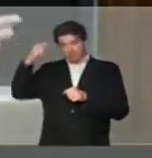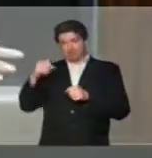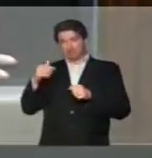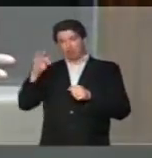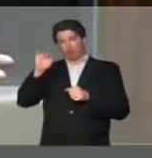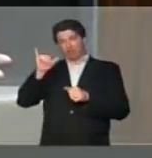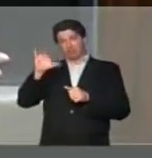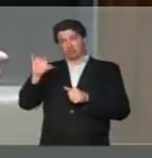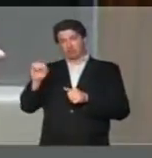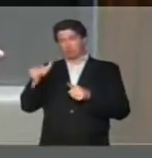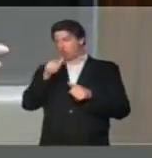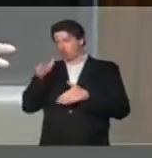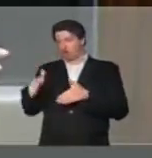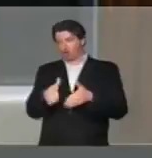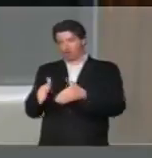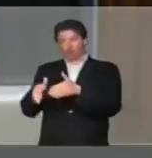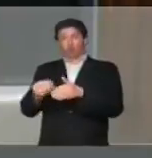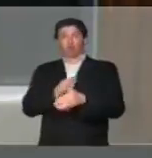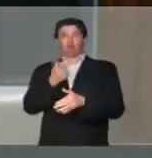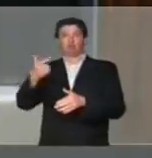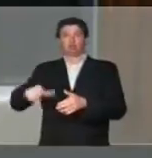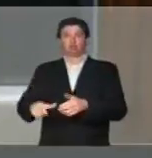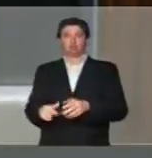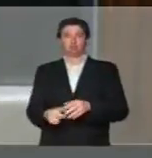volte a viver. Eu não quero